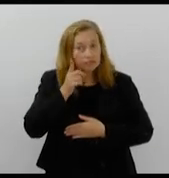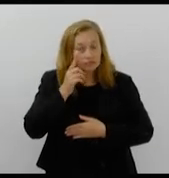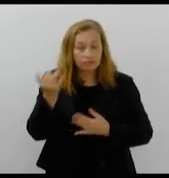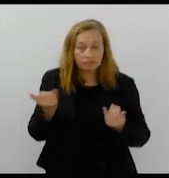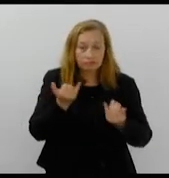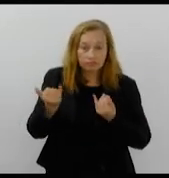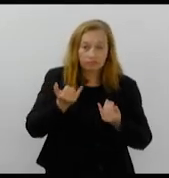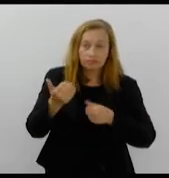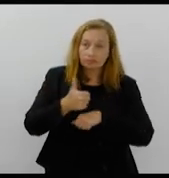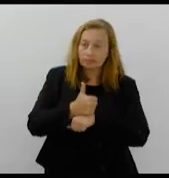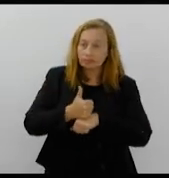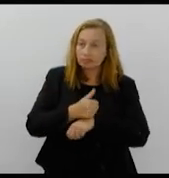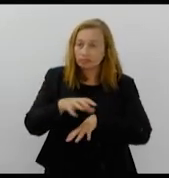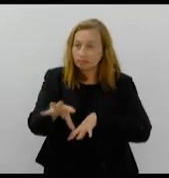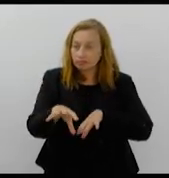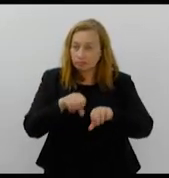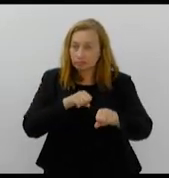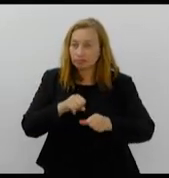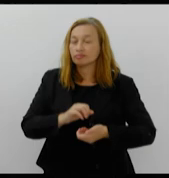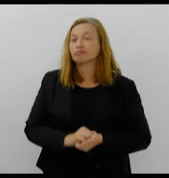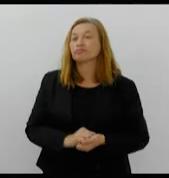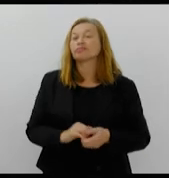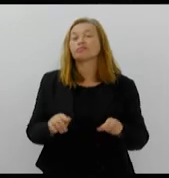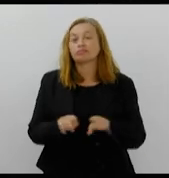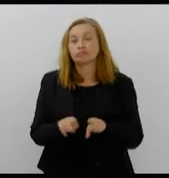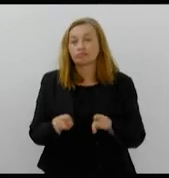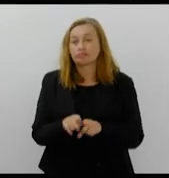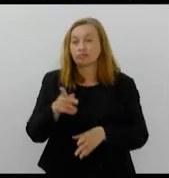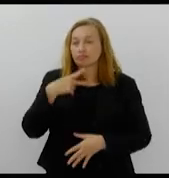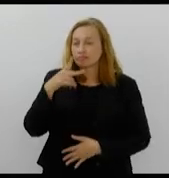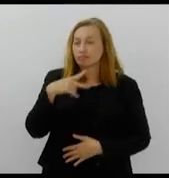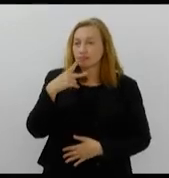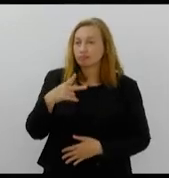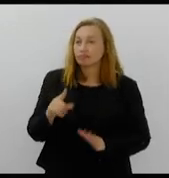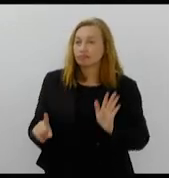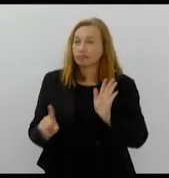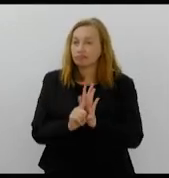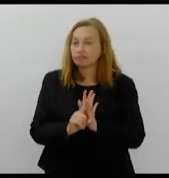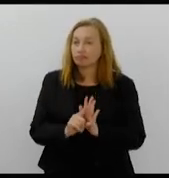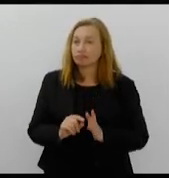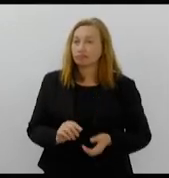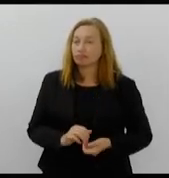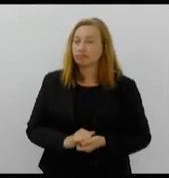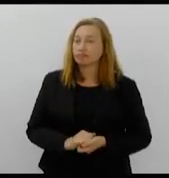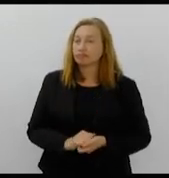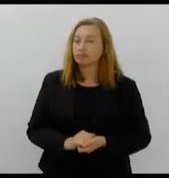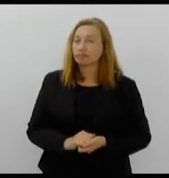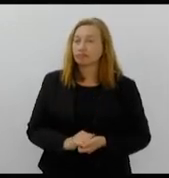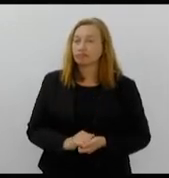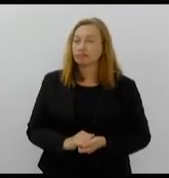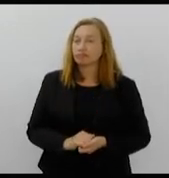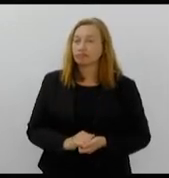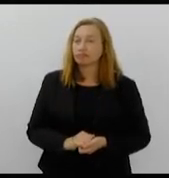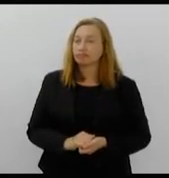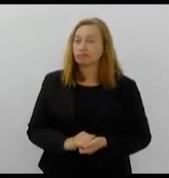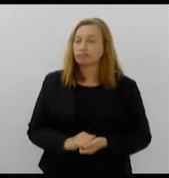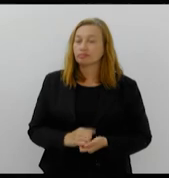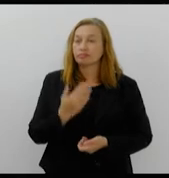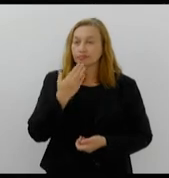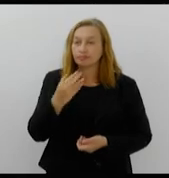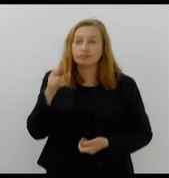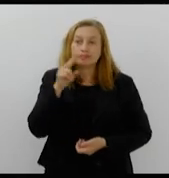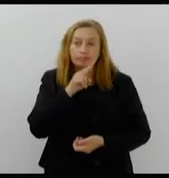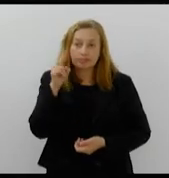profissionais. Quero dizer também que essa lei, nós vamos estar dando regime de urgência